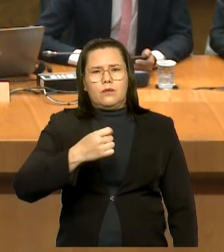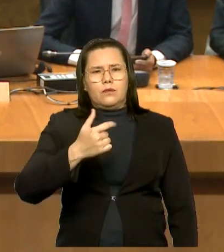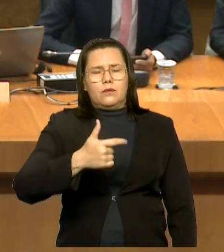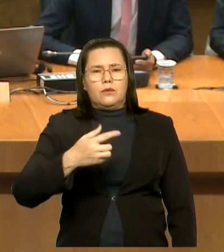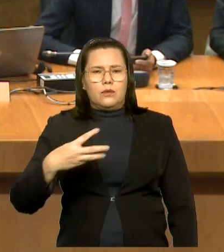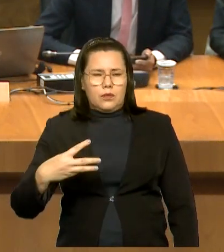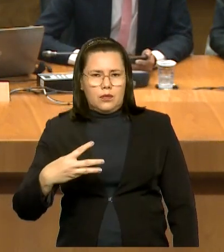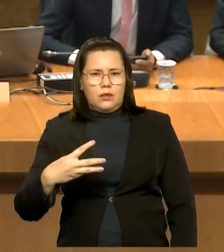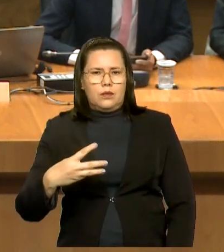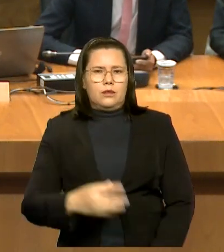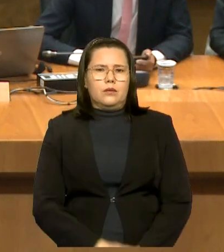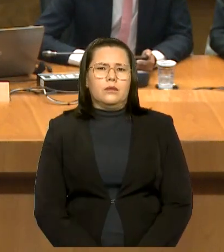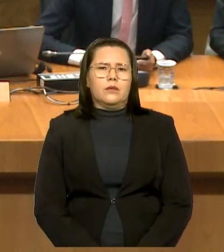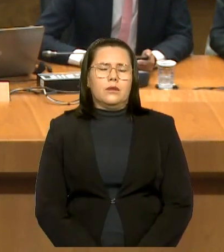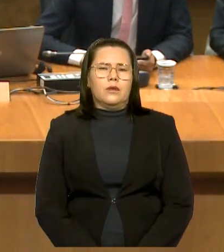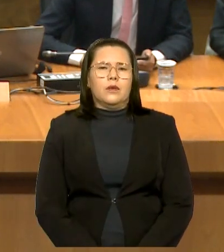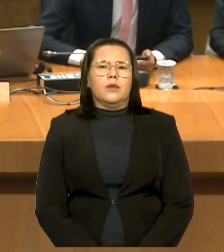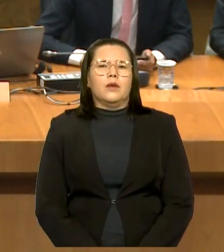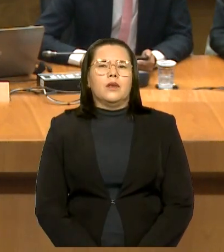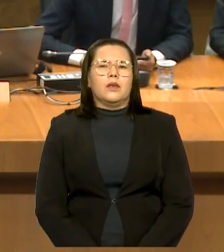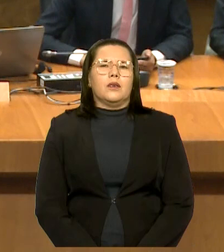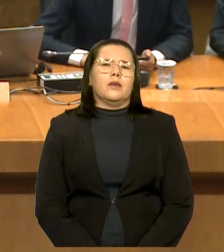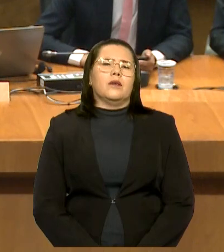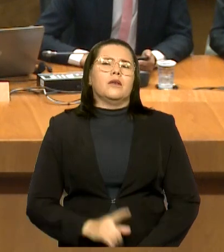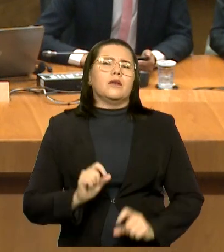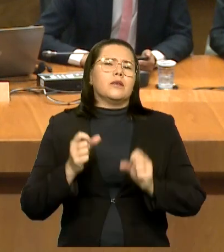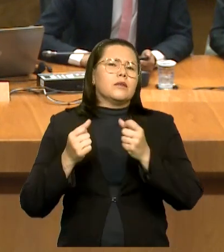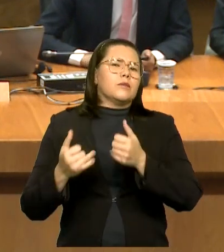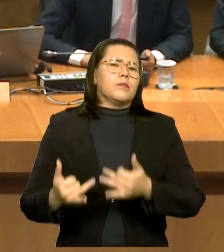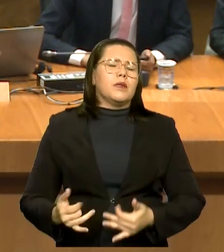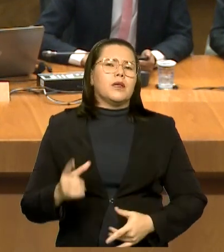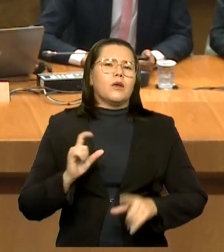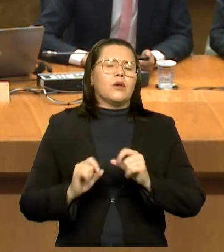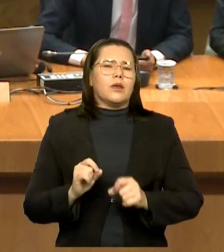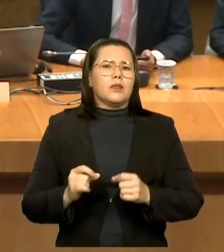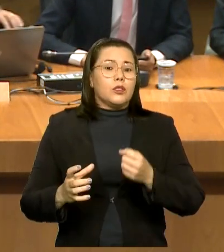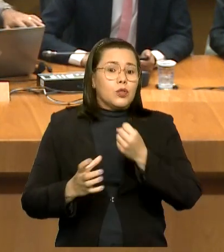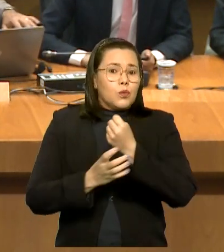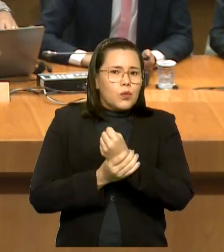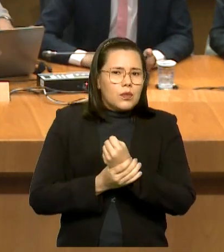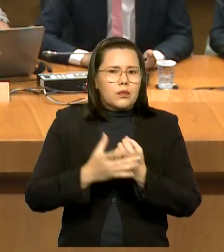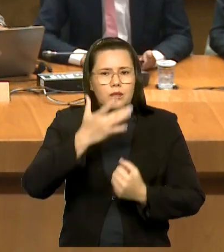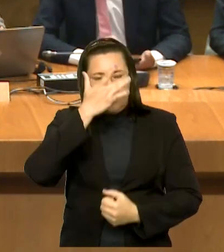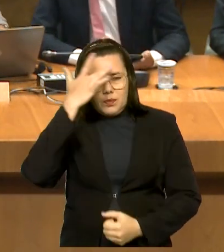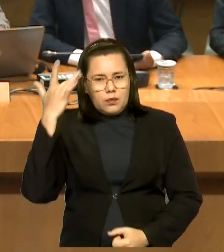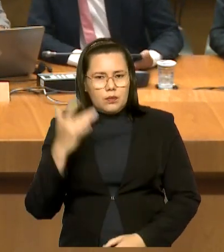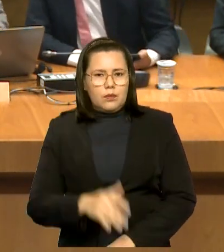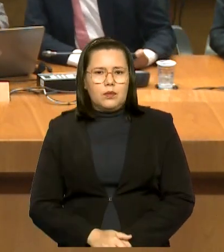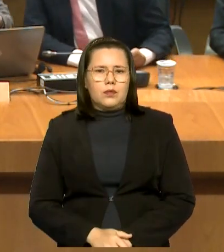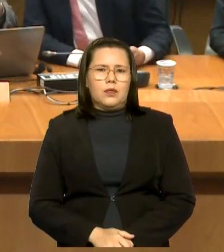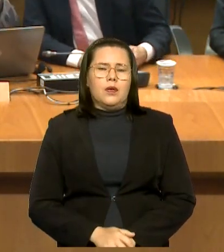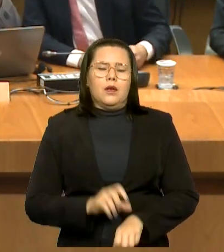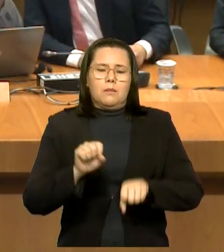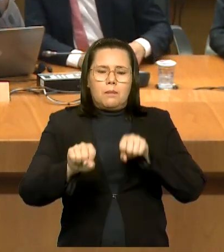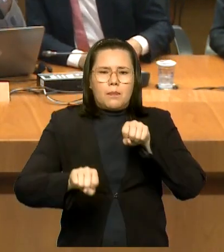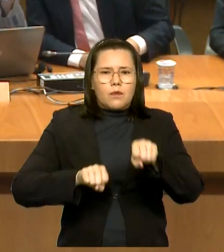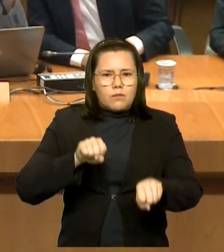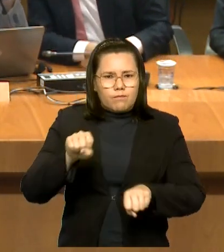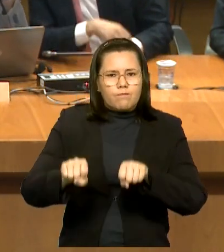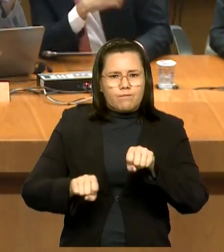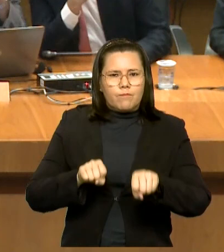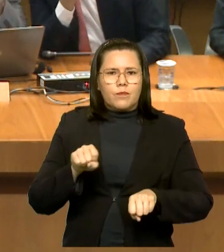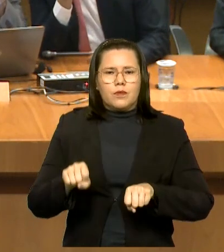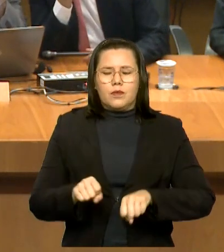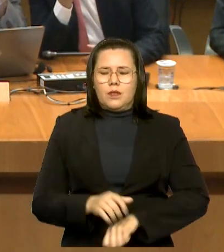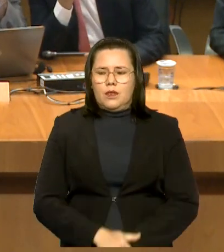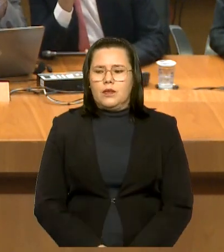599/2023, que estabelece medidas de garantia e segurança ao ciclista, dispõe sobre o incentivo ao ciclismo no Estado do Maranhão